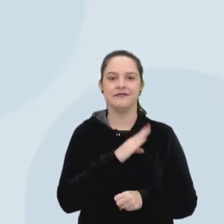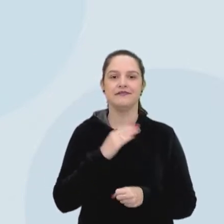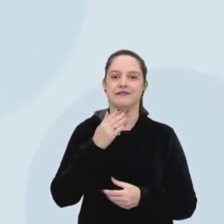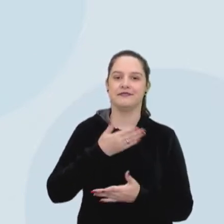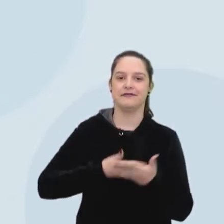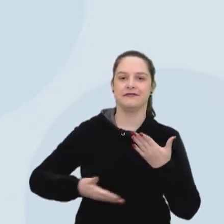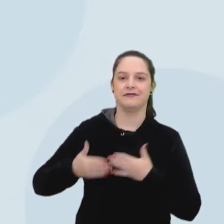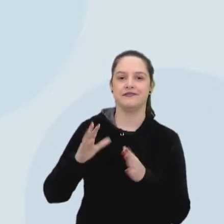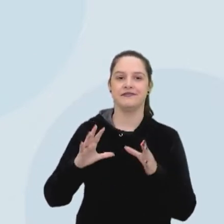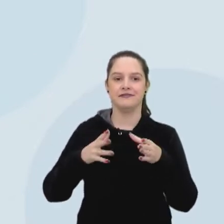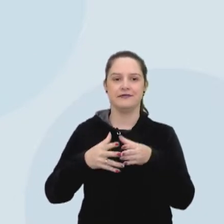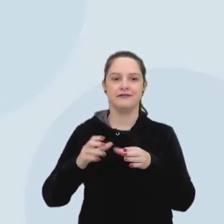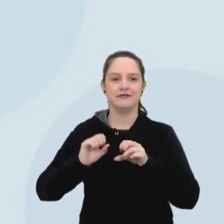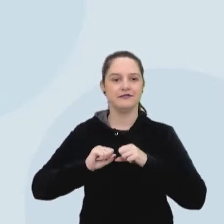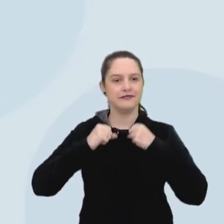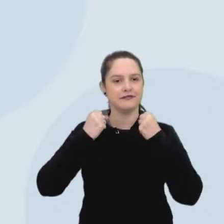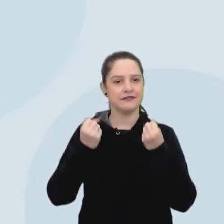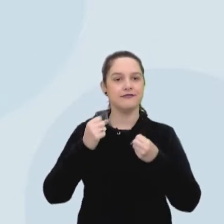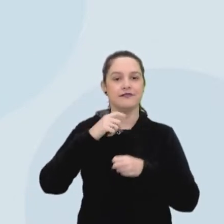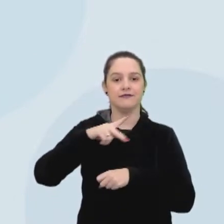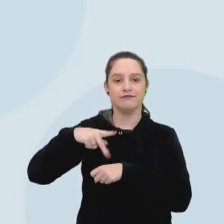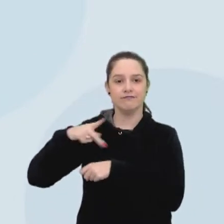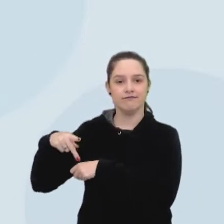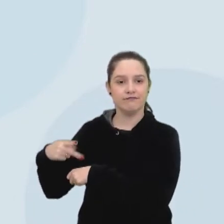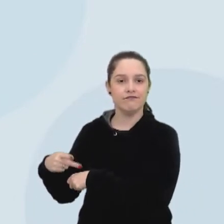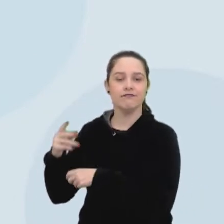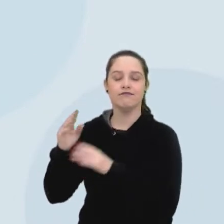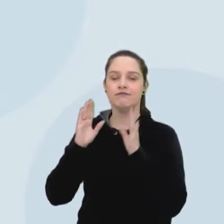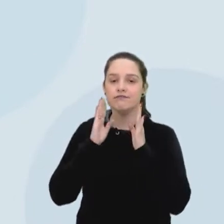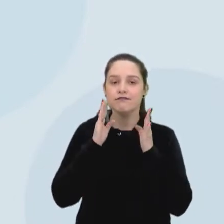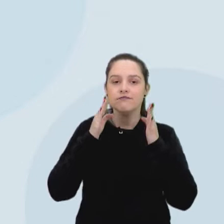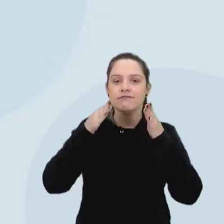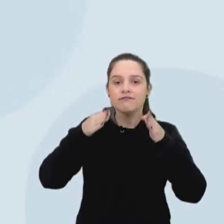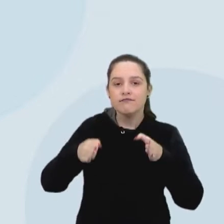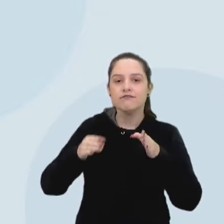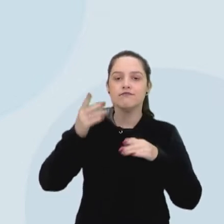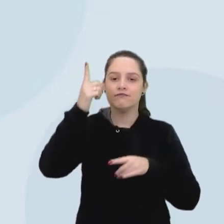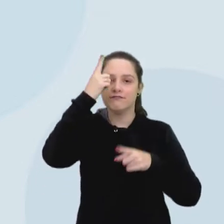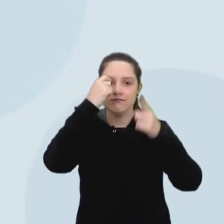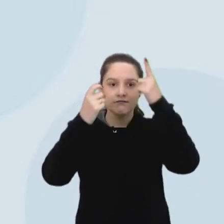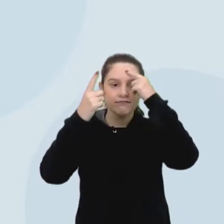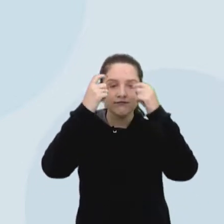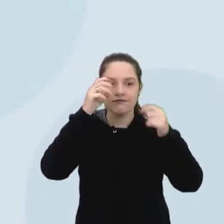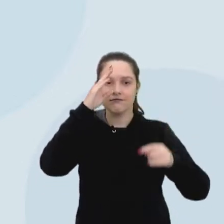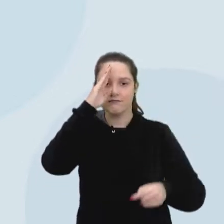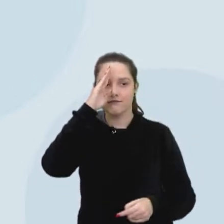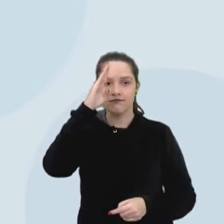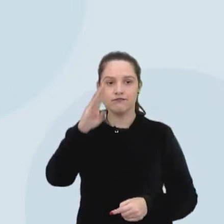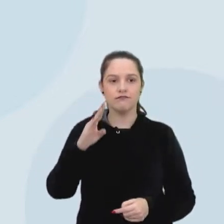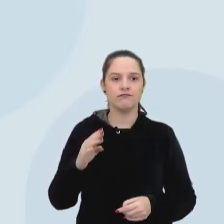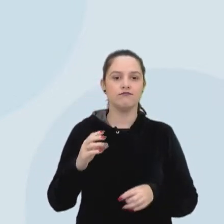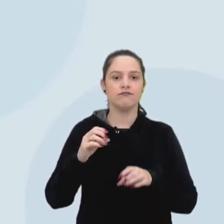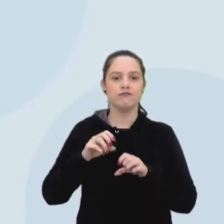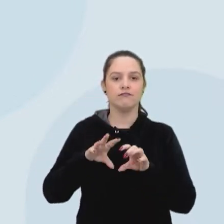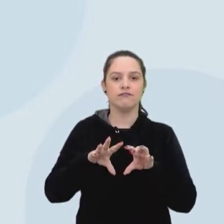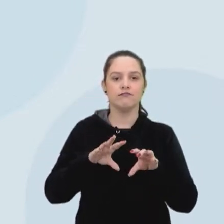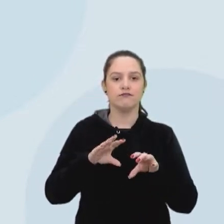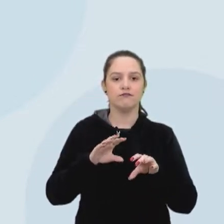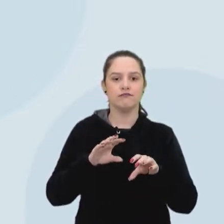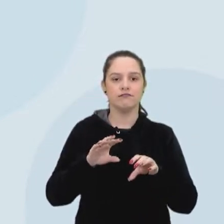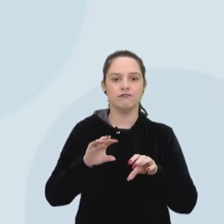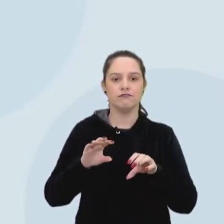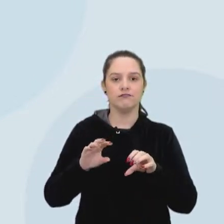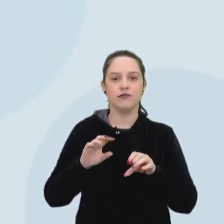ao conjunto de esforços internacionais para a concretização das ideias e princípios formulados